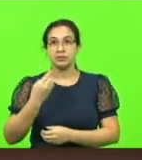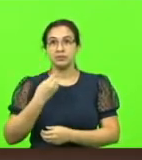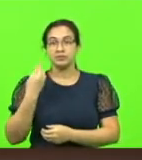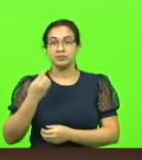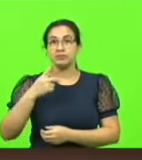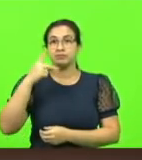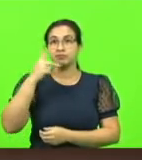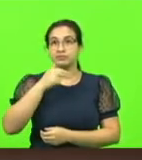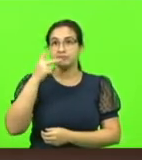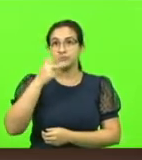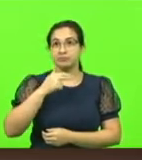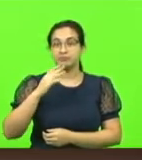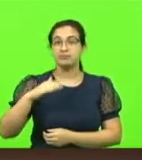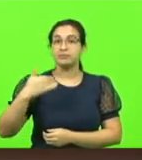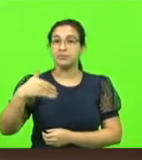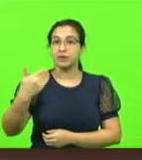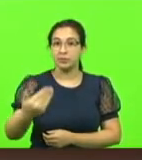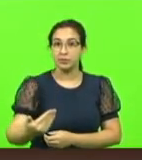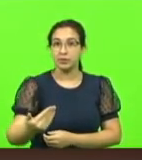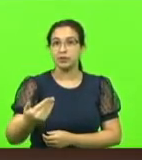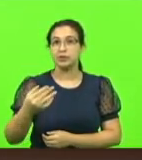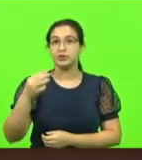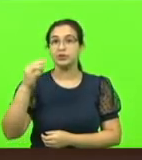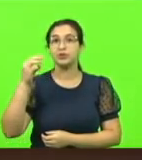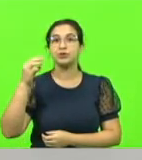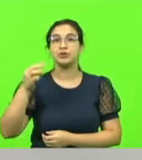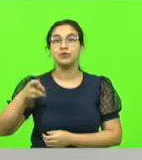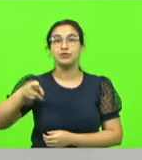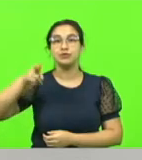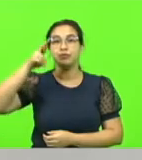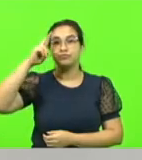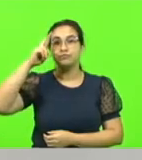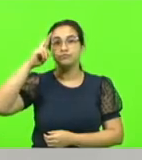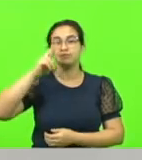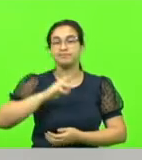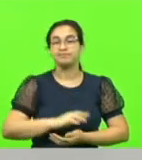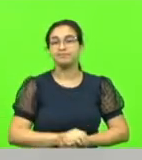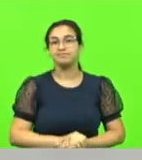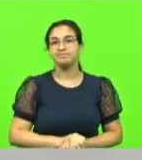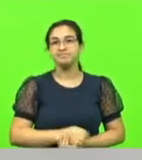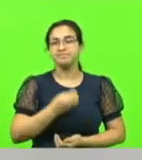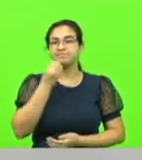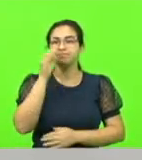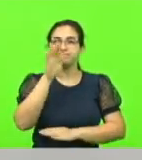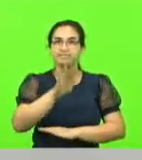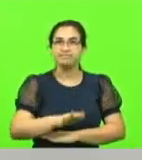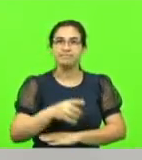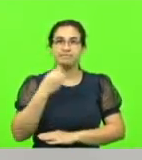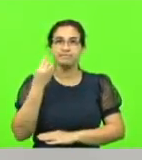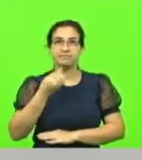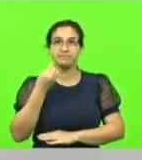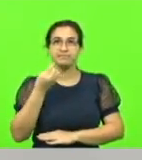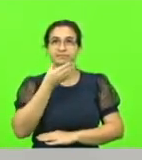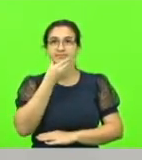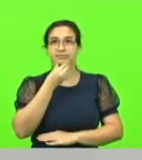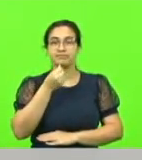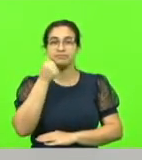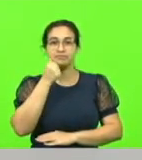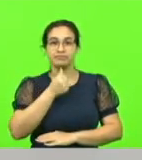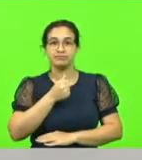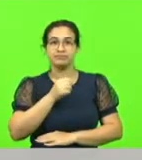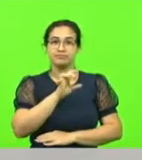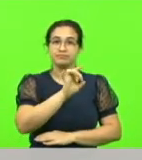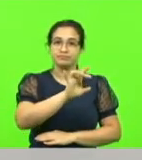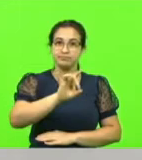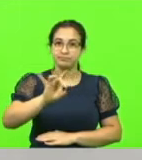Kennedy, e seguido, o deputado Floriano. Boa tarde, deputadas e deputados.